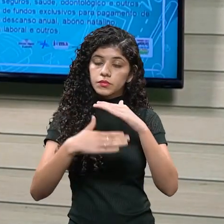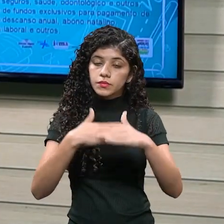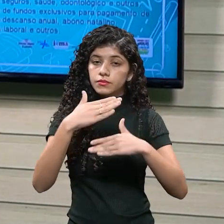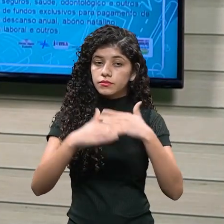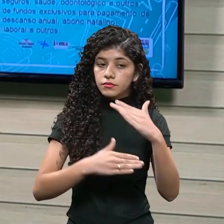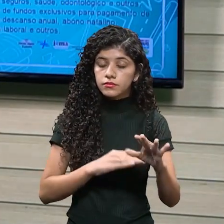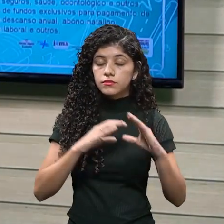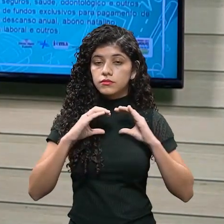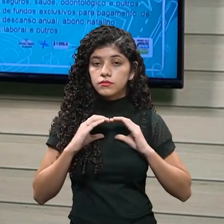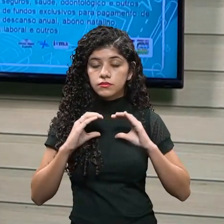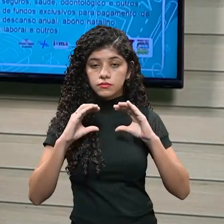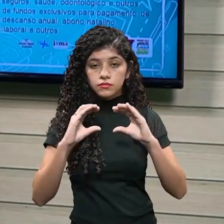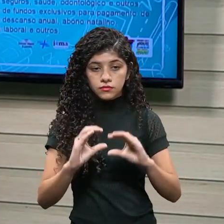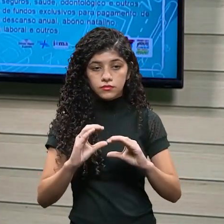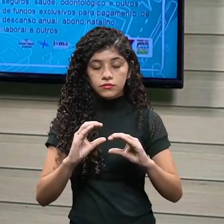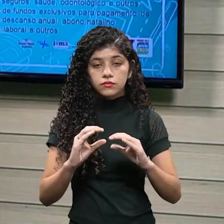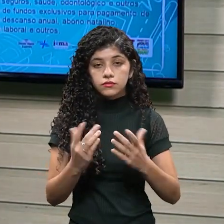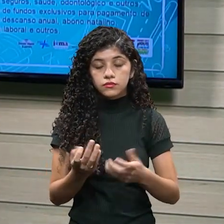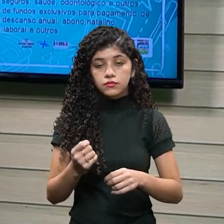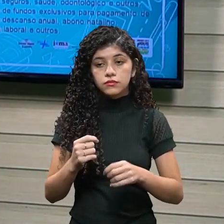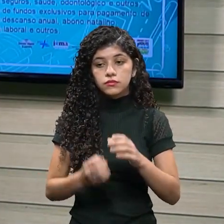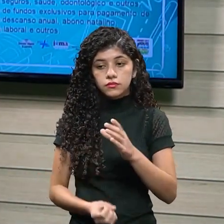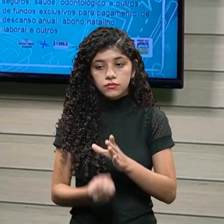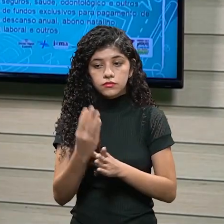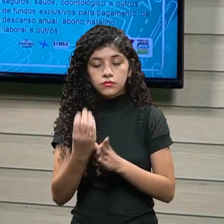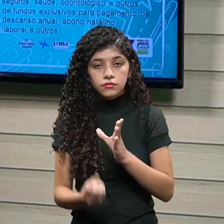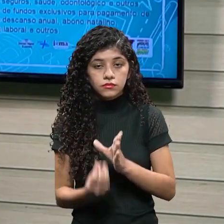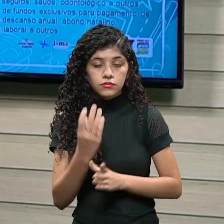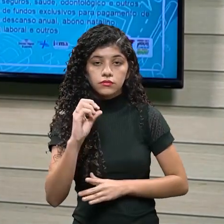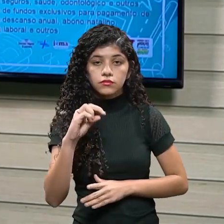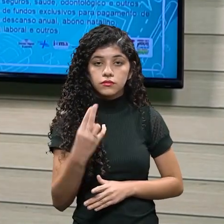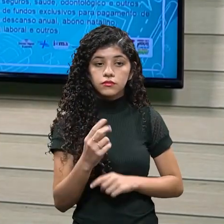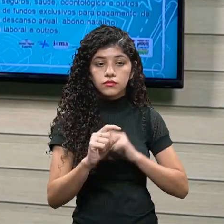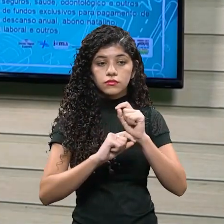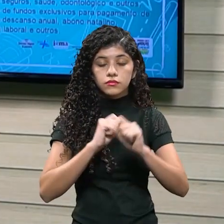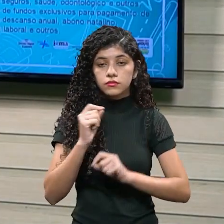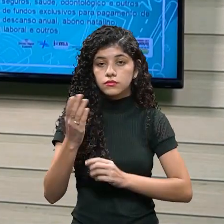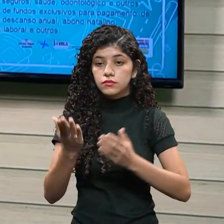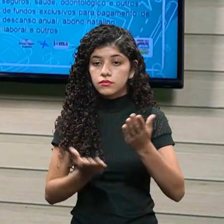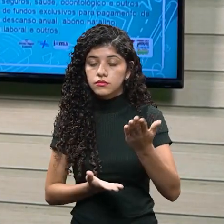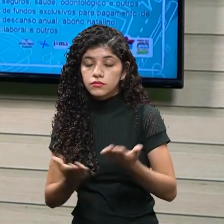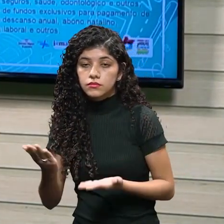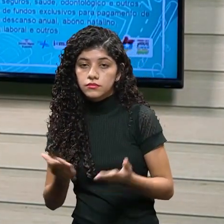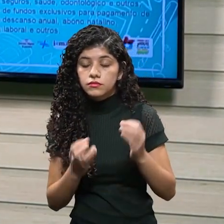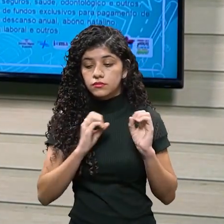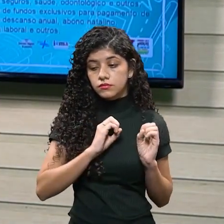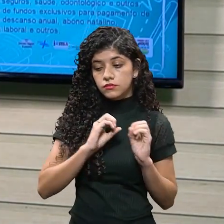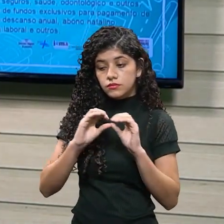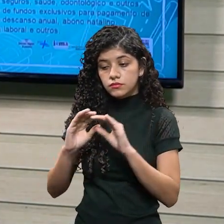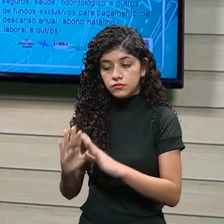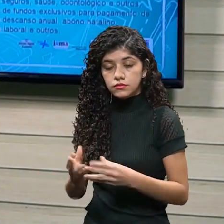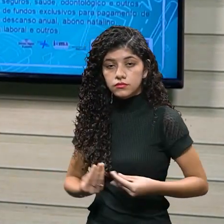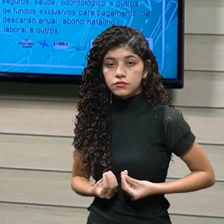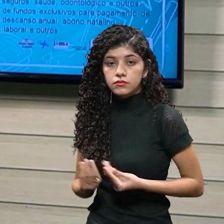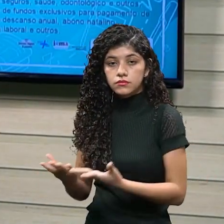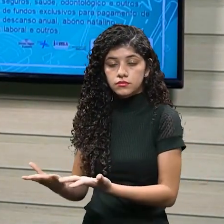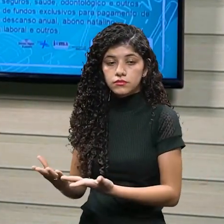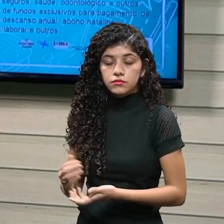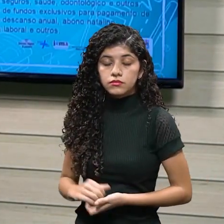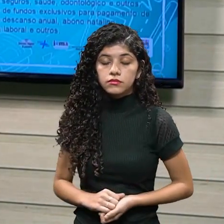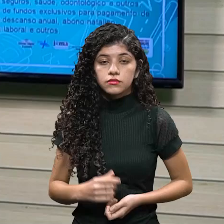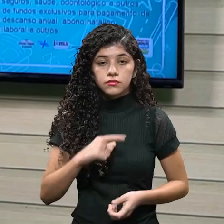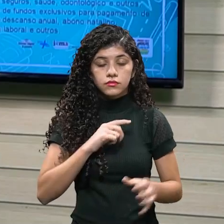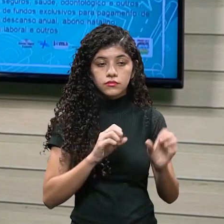de coordenação do fornecimento daquela produção ou daquele serviço que vai ser oferecido. Ela estrutura